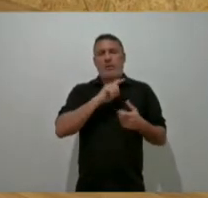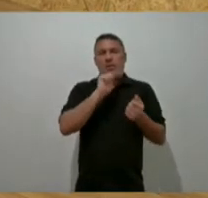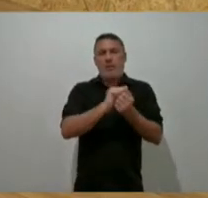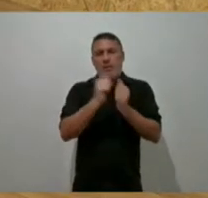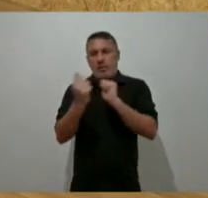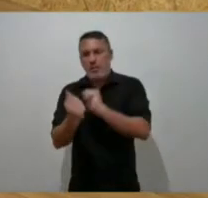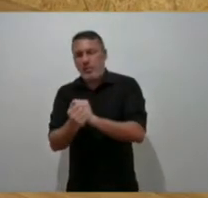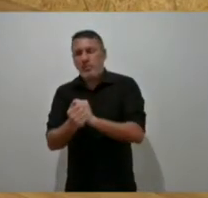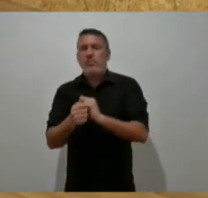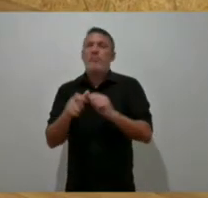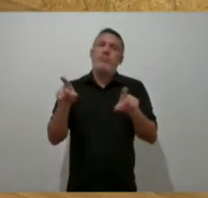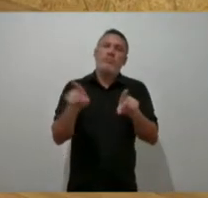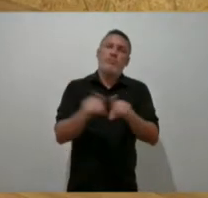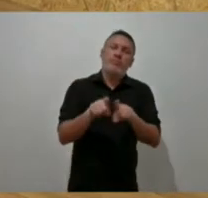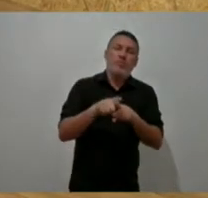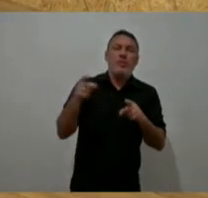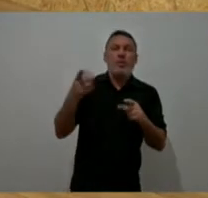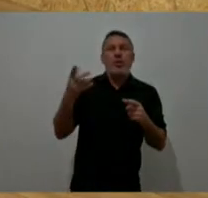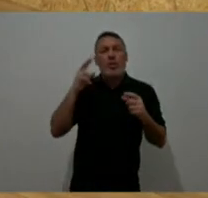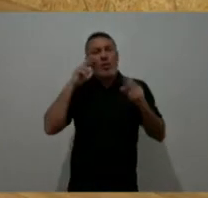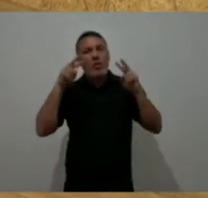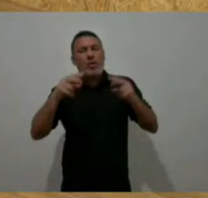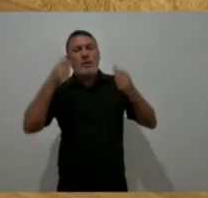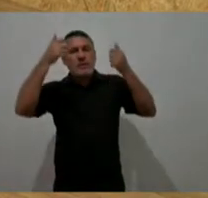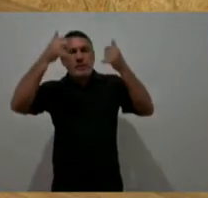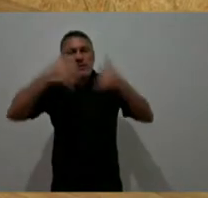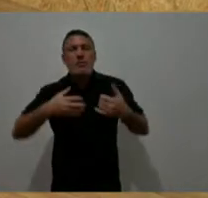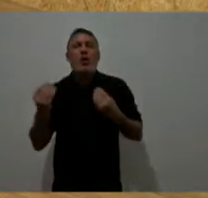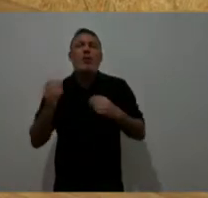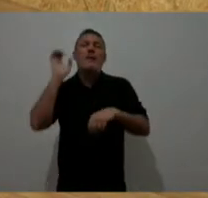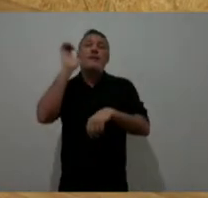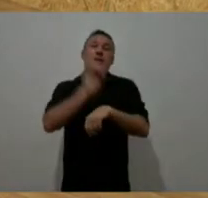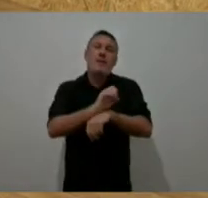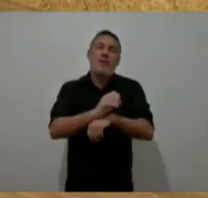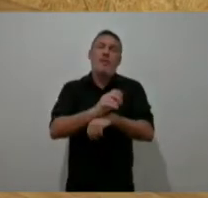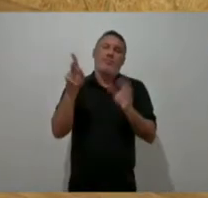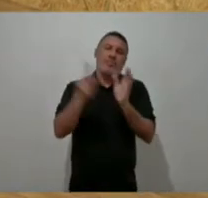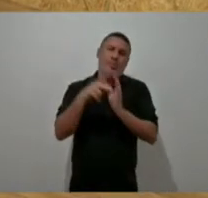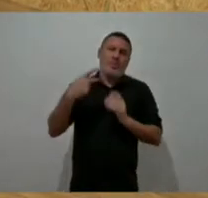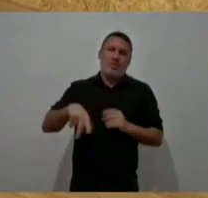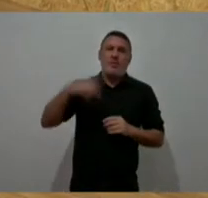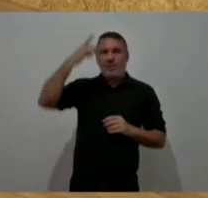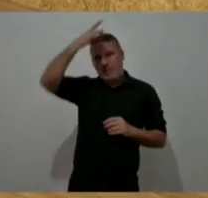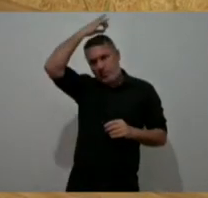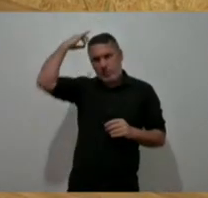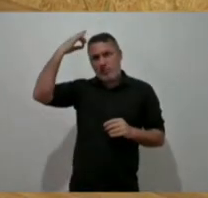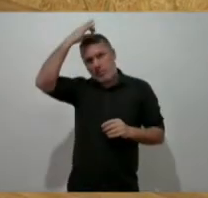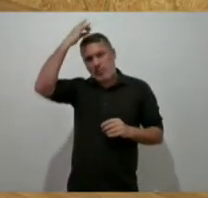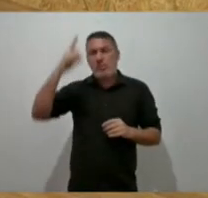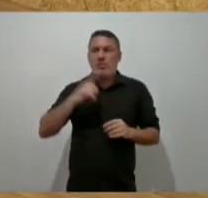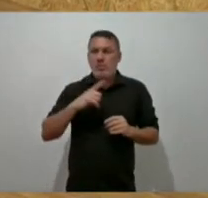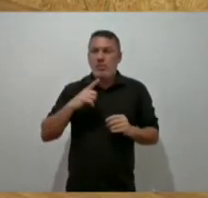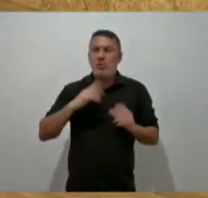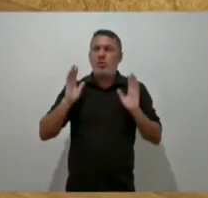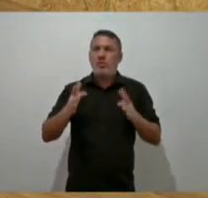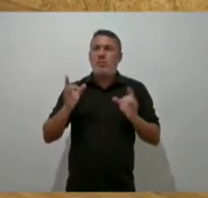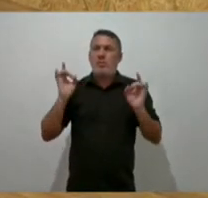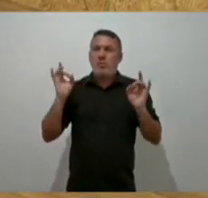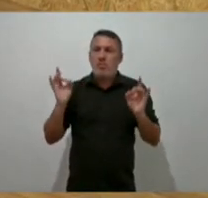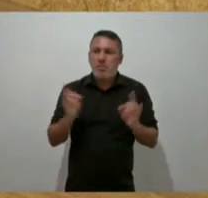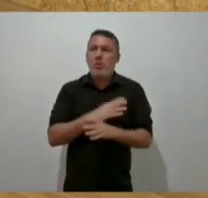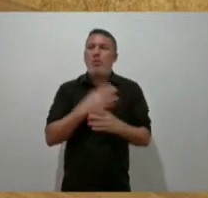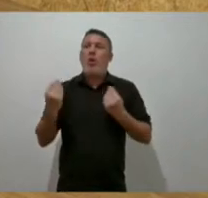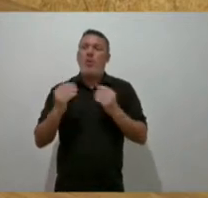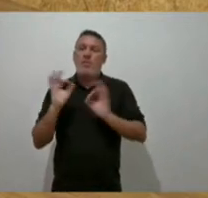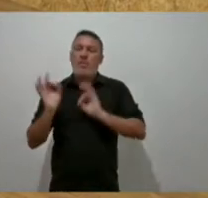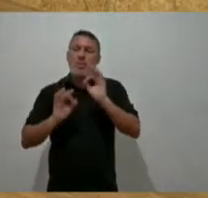um panorama de como que o Estado, em especial o Estado do Espírito Santo, tem se preparado para apoiar as empresas que estão com esse tipo de iniciativa.